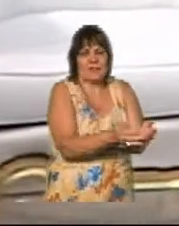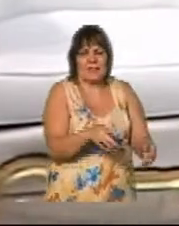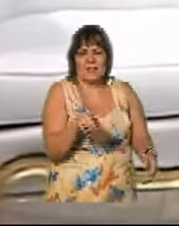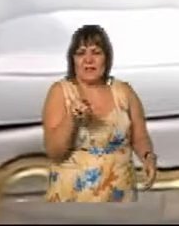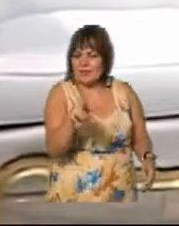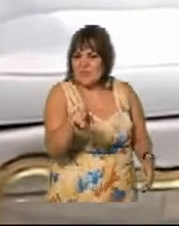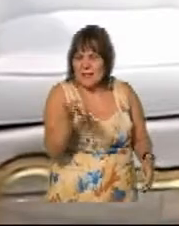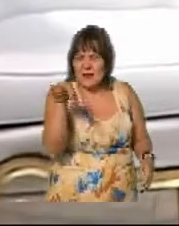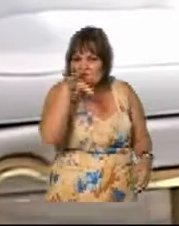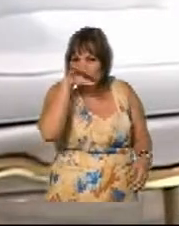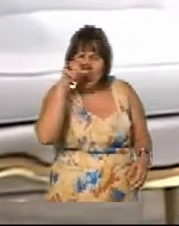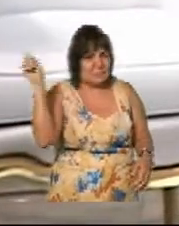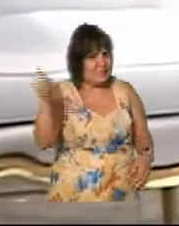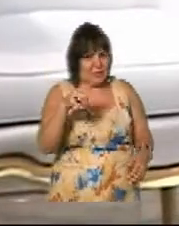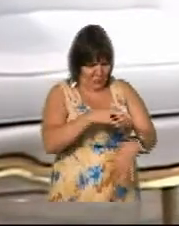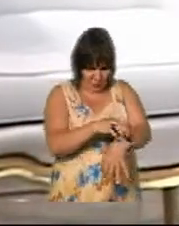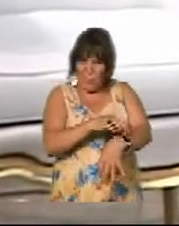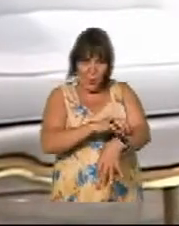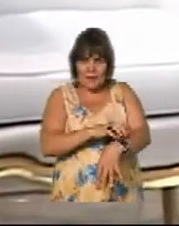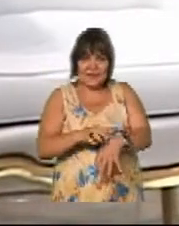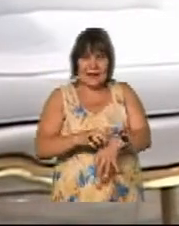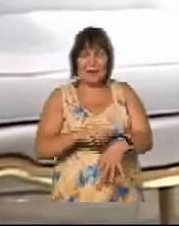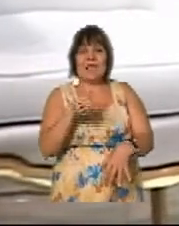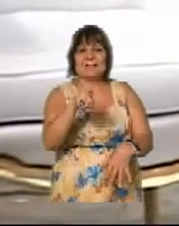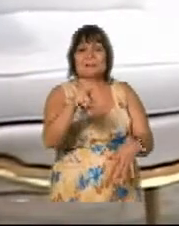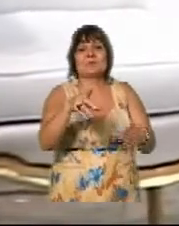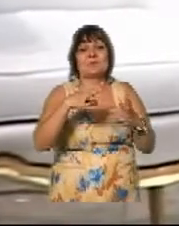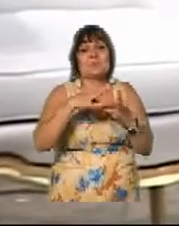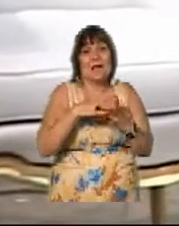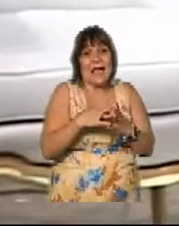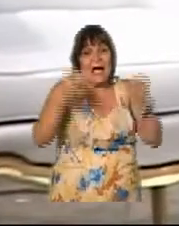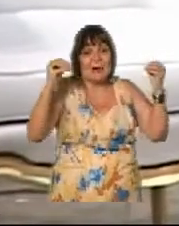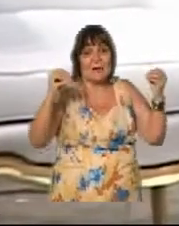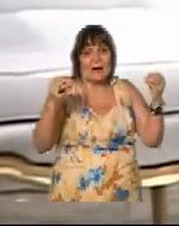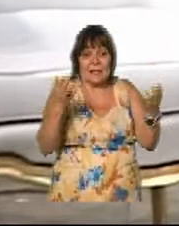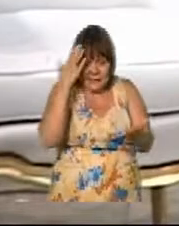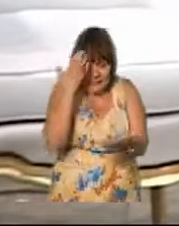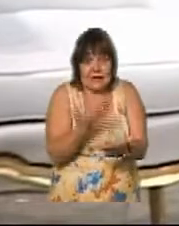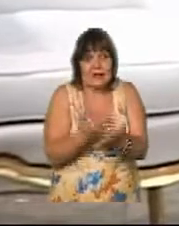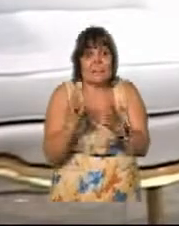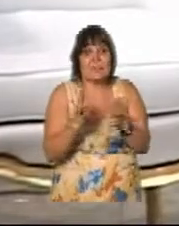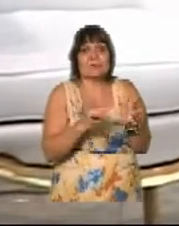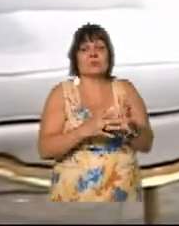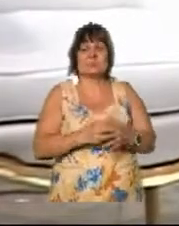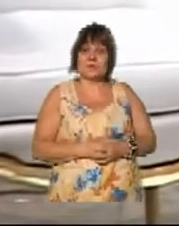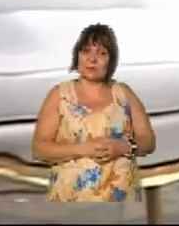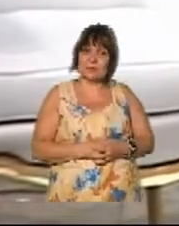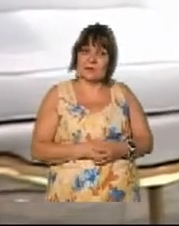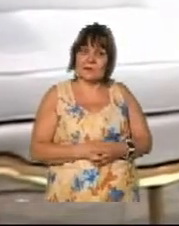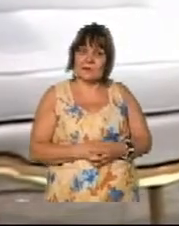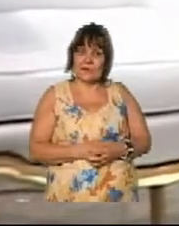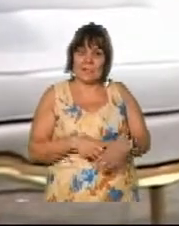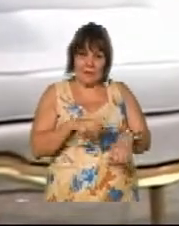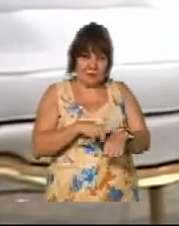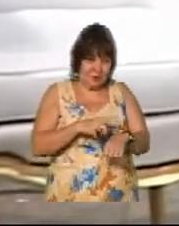está cheirando mal não é o seu corpo, é a sua alma. Receba Jesus, creia. E no momento,